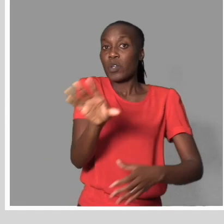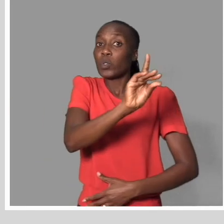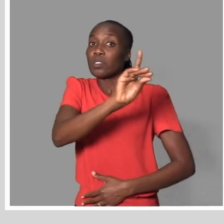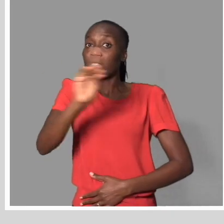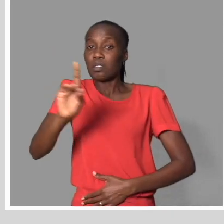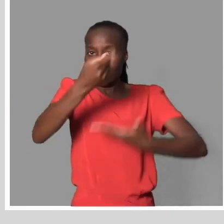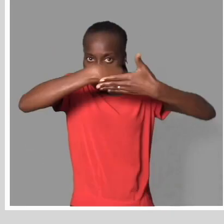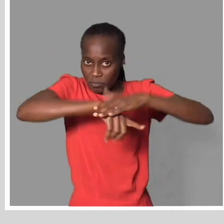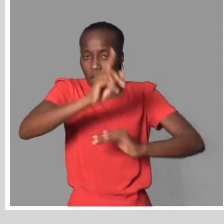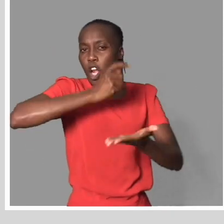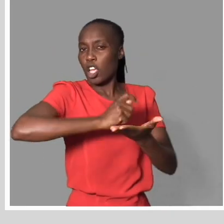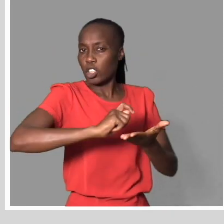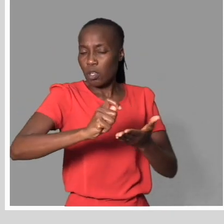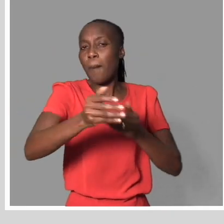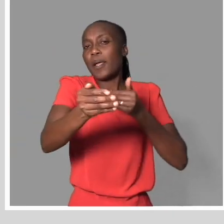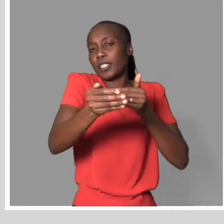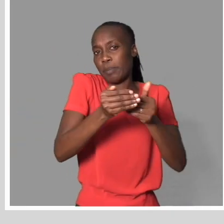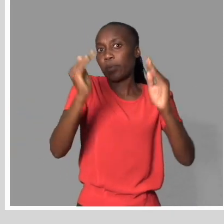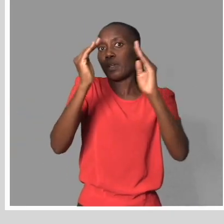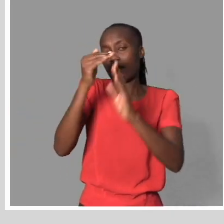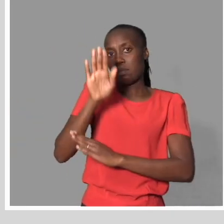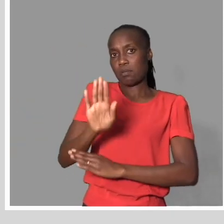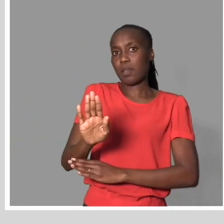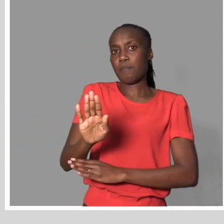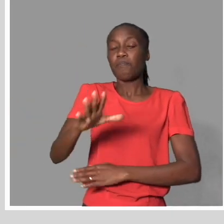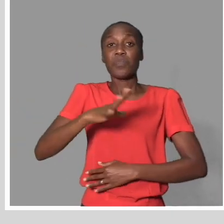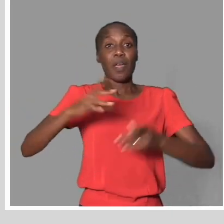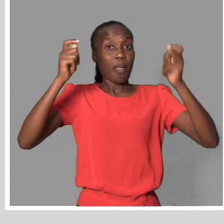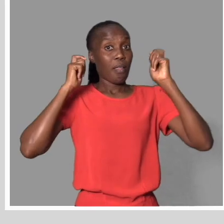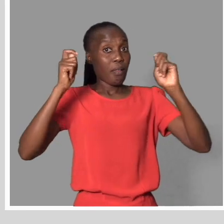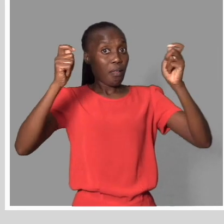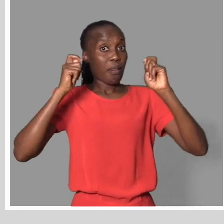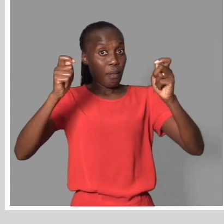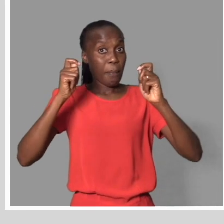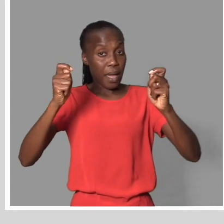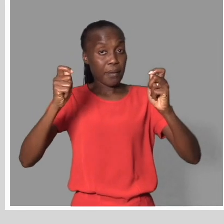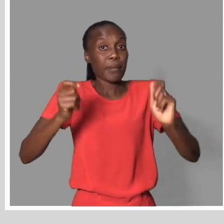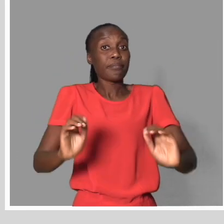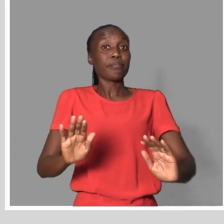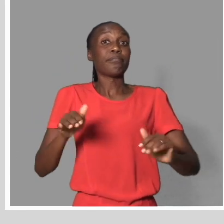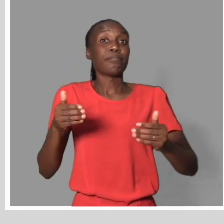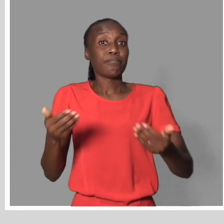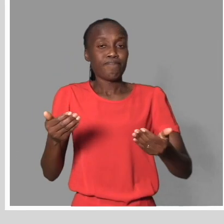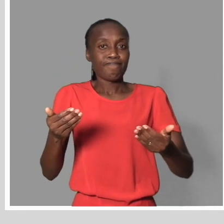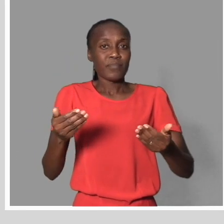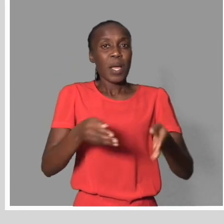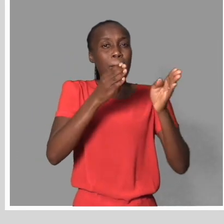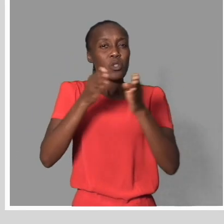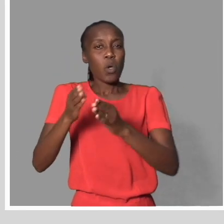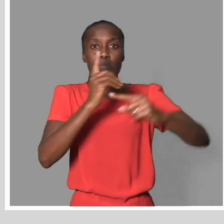as crianças com deficiência às escolas mais próximas. Há uma campanha que é feita ao nível